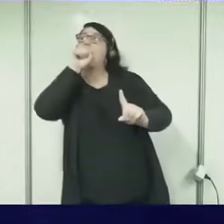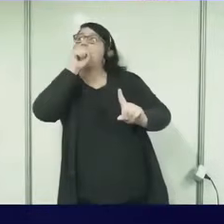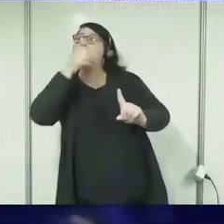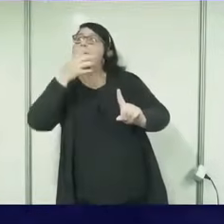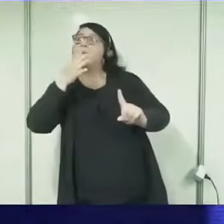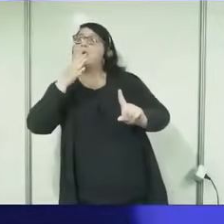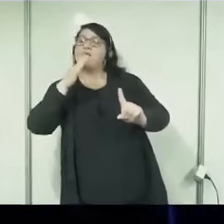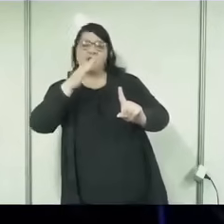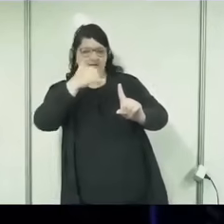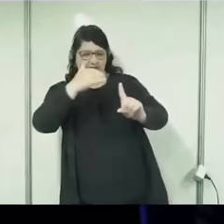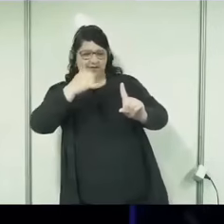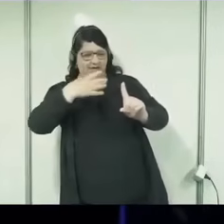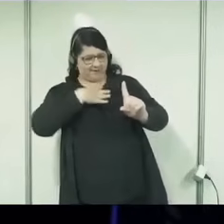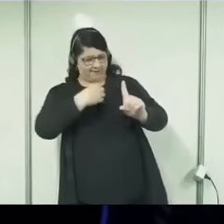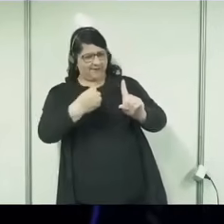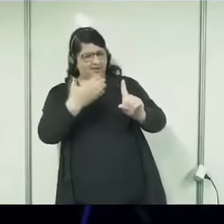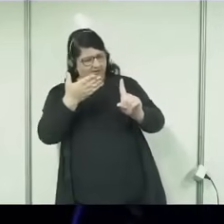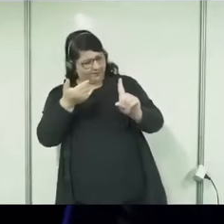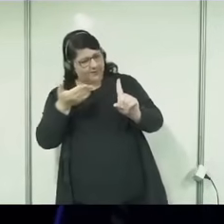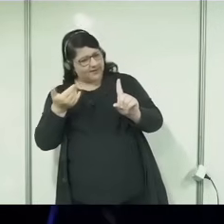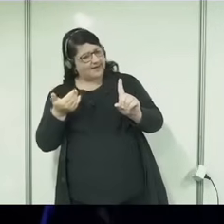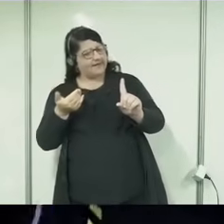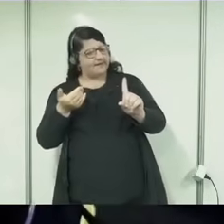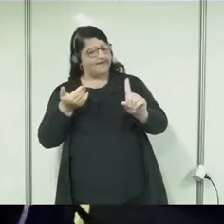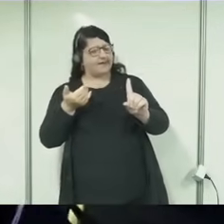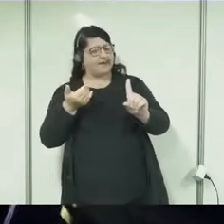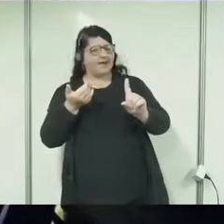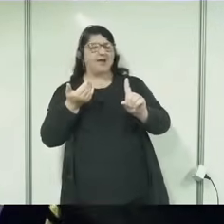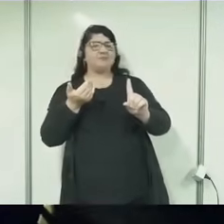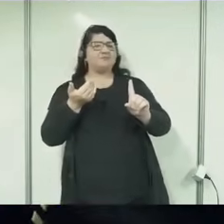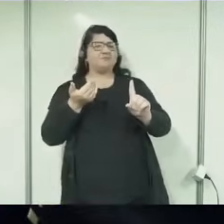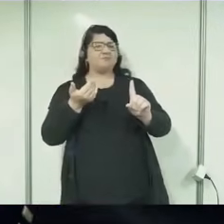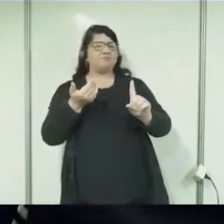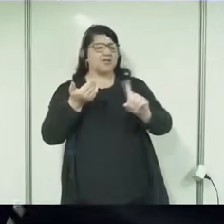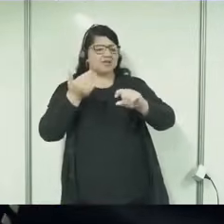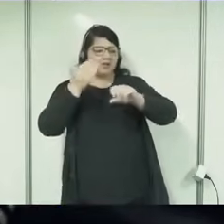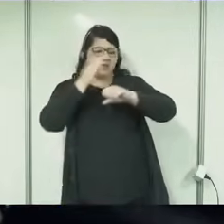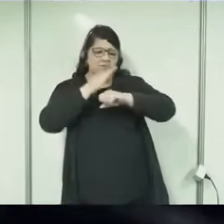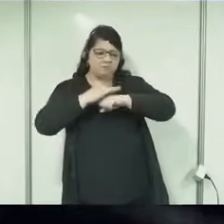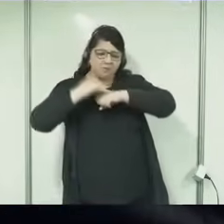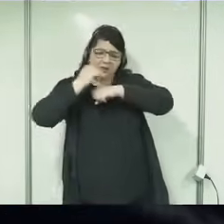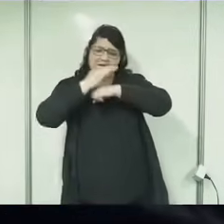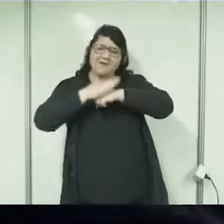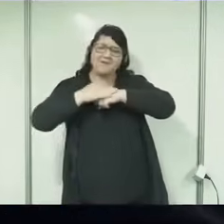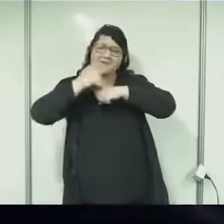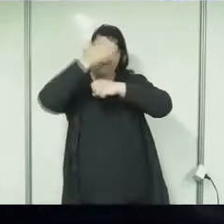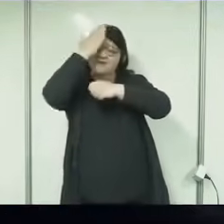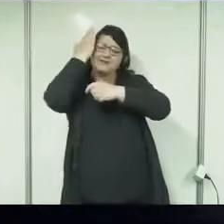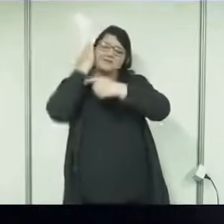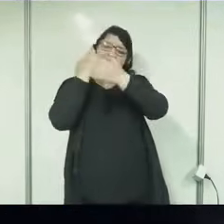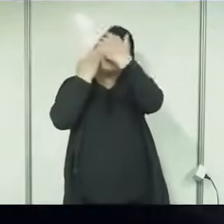Passou a mão em meus cabelos, olhou em meus olhos, começou a falar: